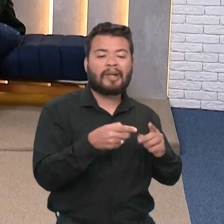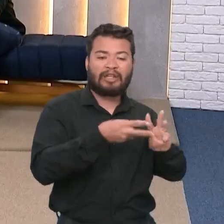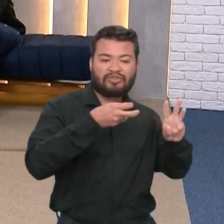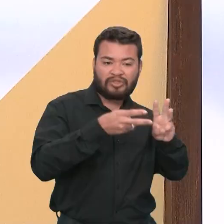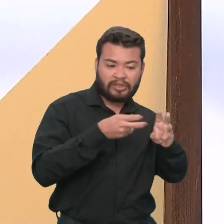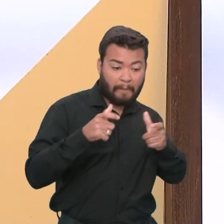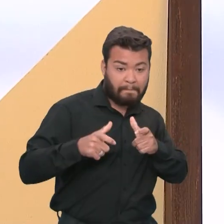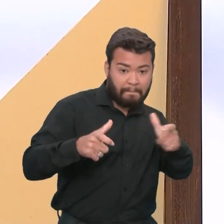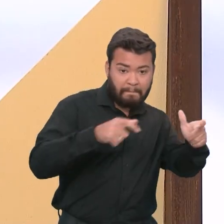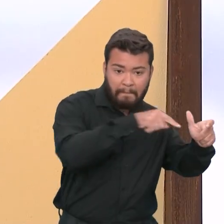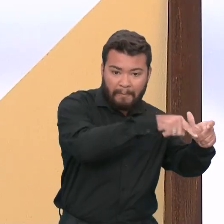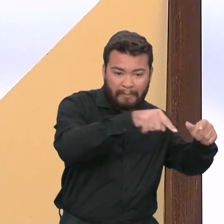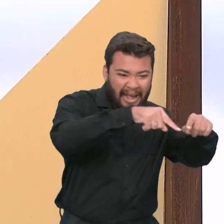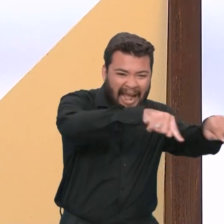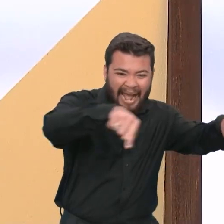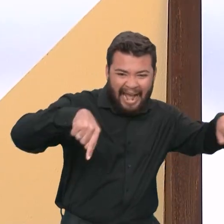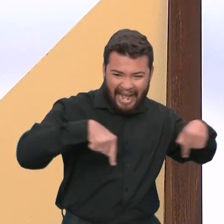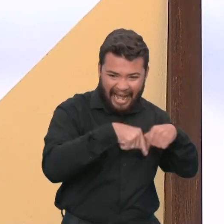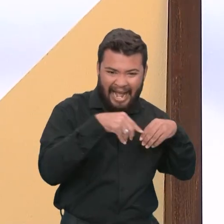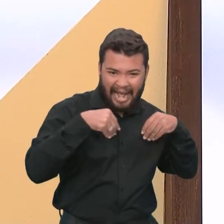ali de mais